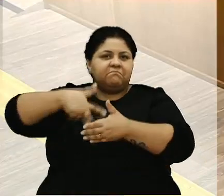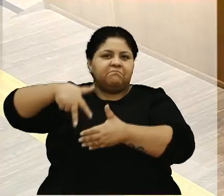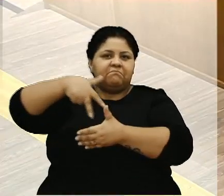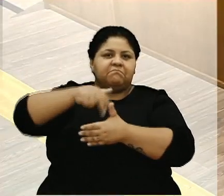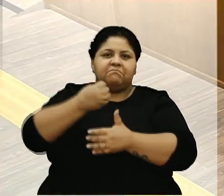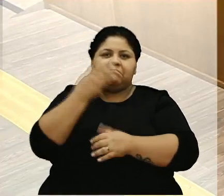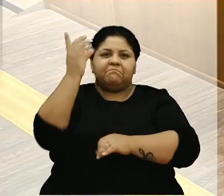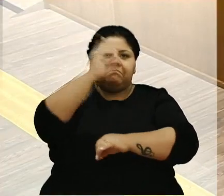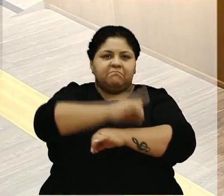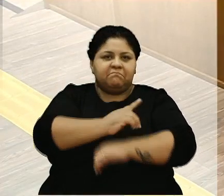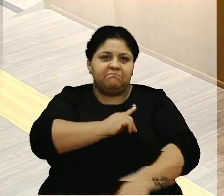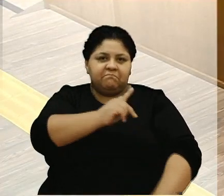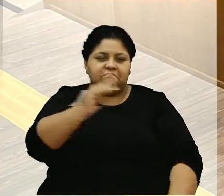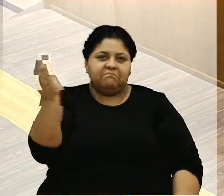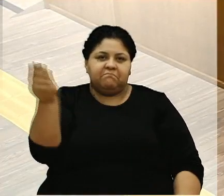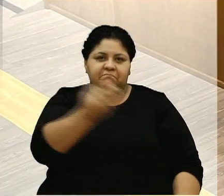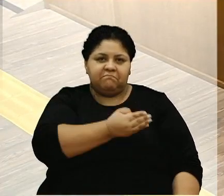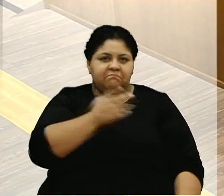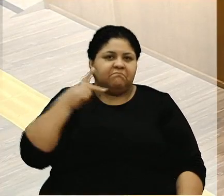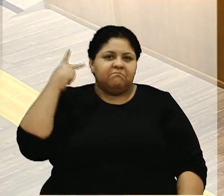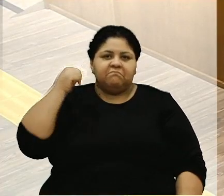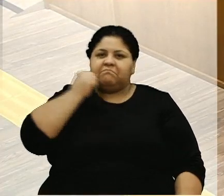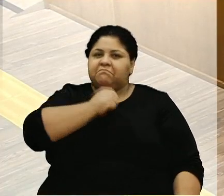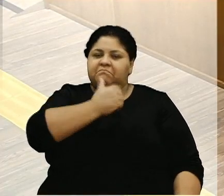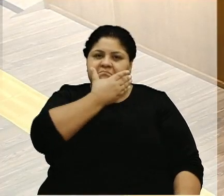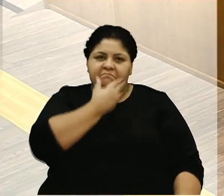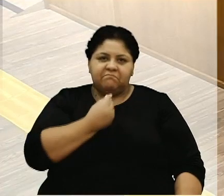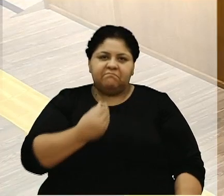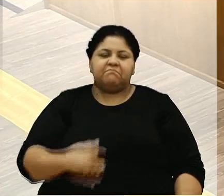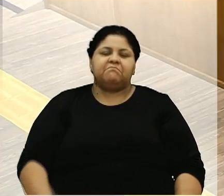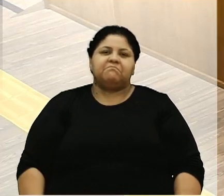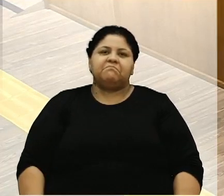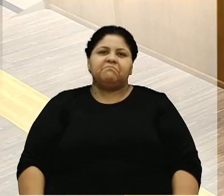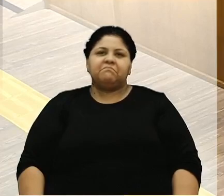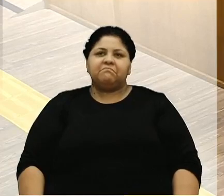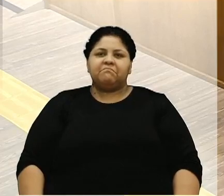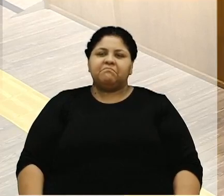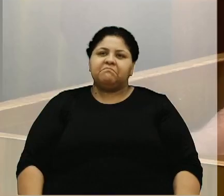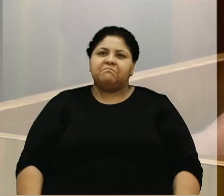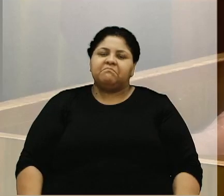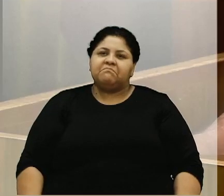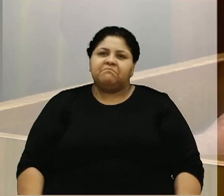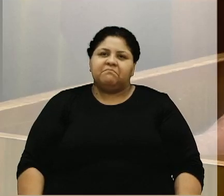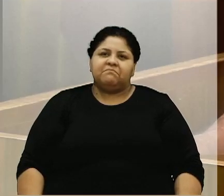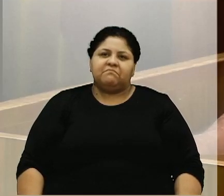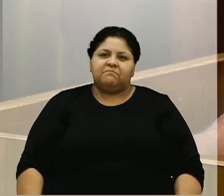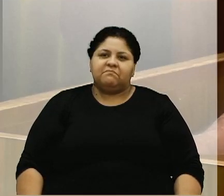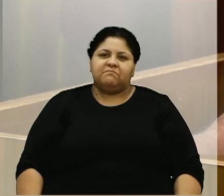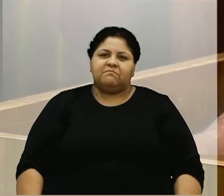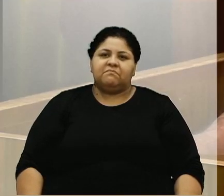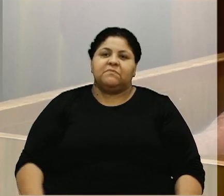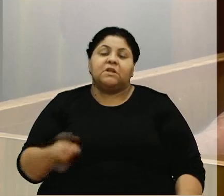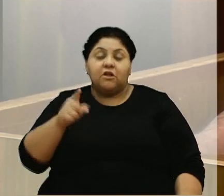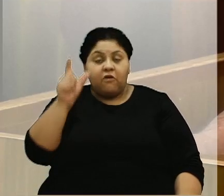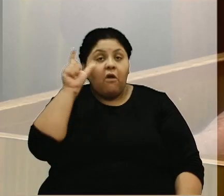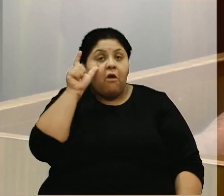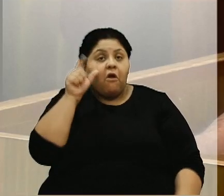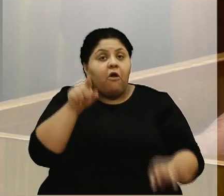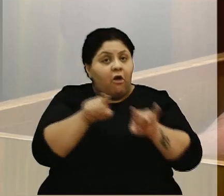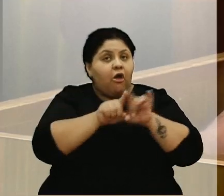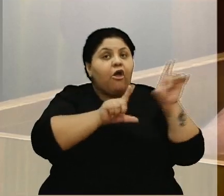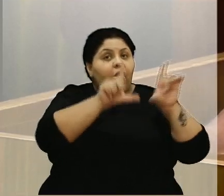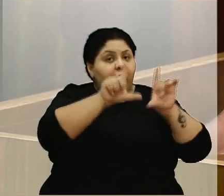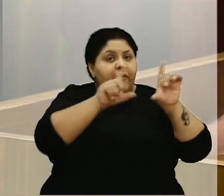Bom dia, presidente. Bom dia, nobres pares, colegas vereadores e vereadoras. Você que está nos assistindo através da